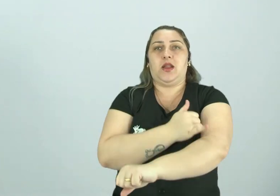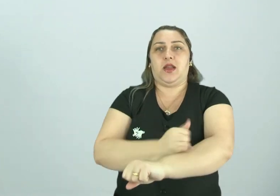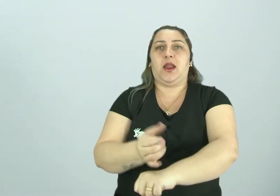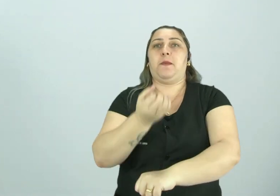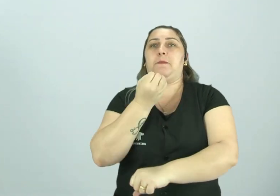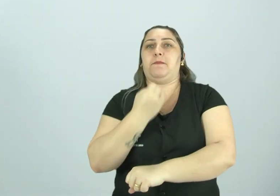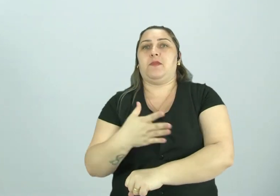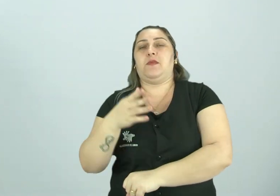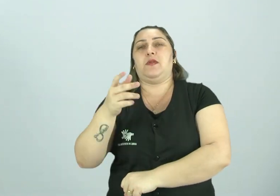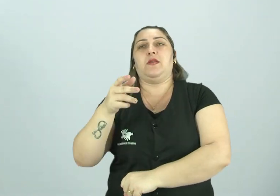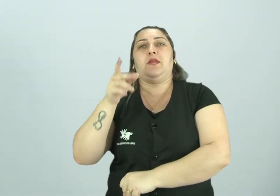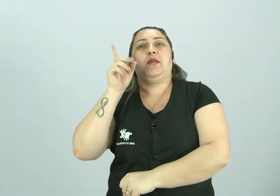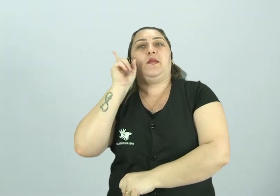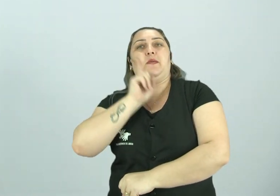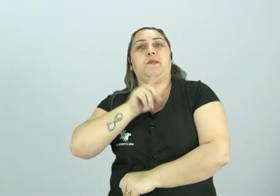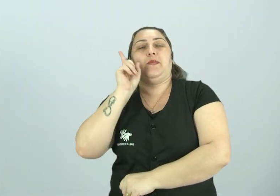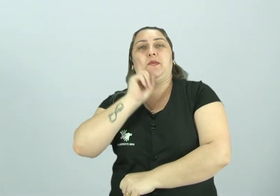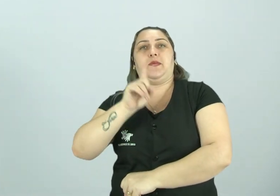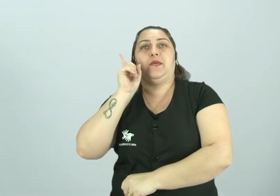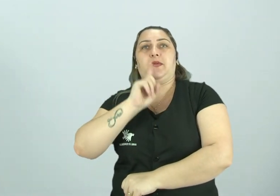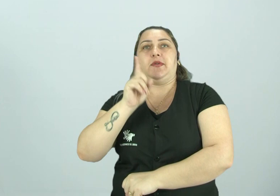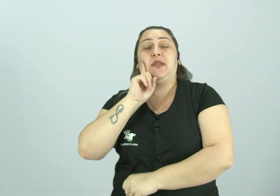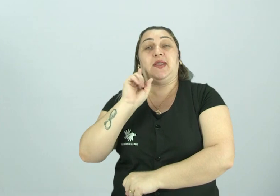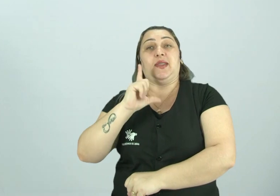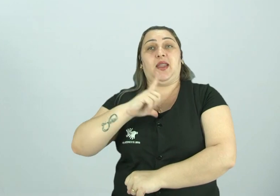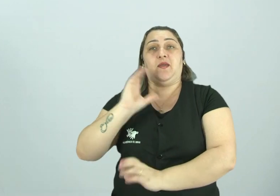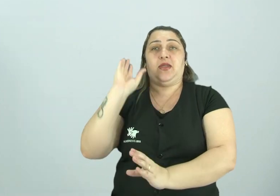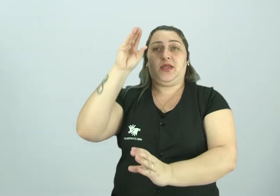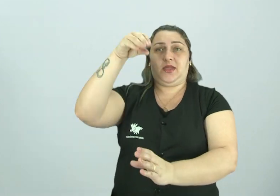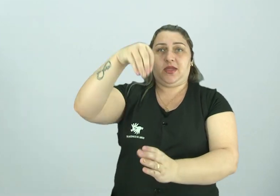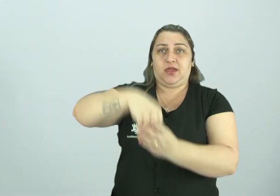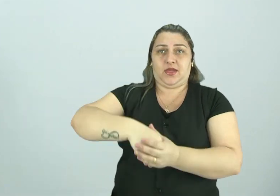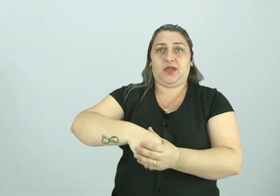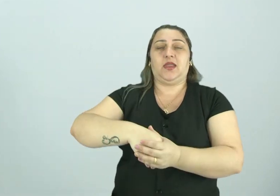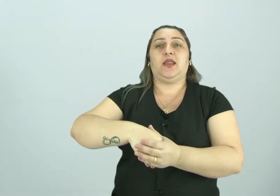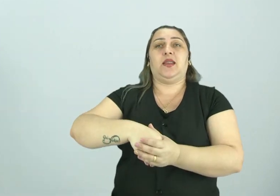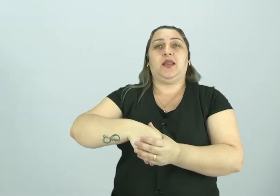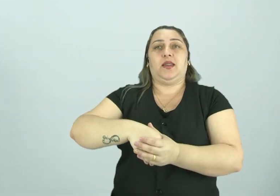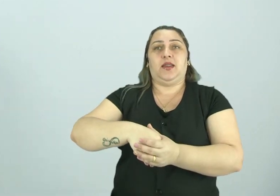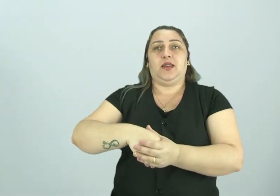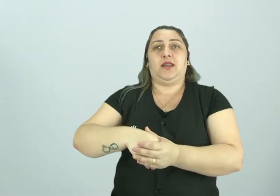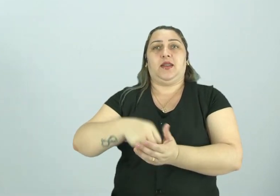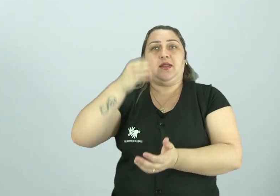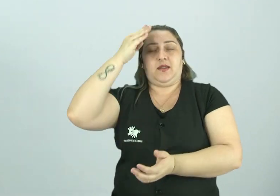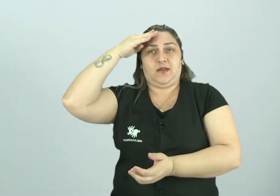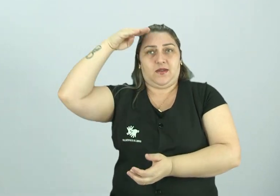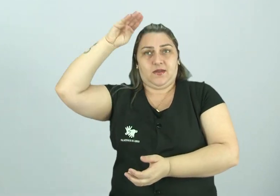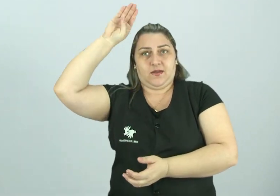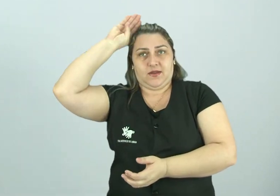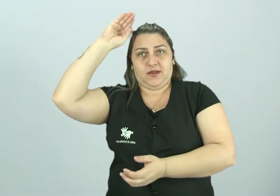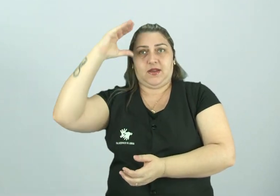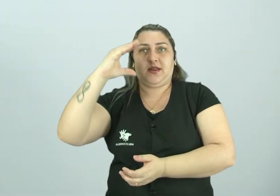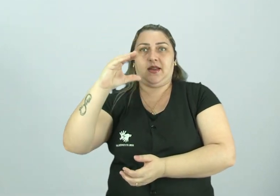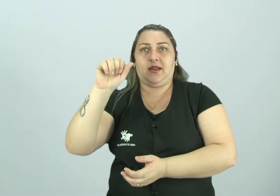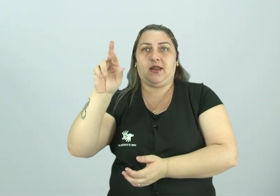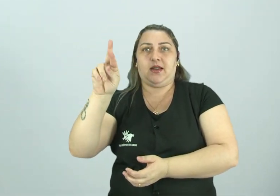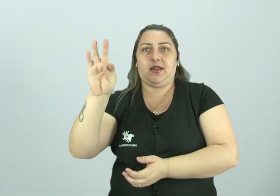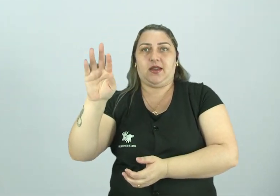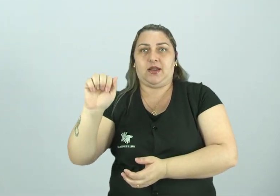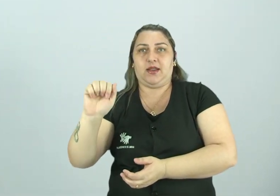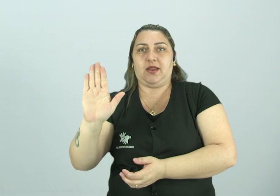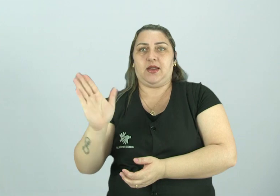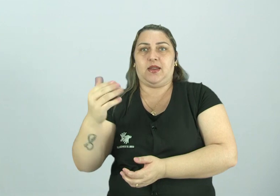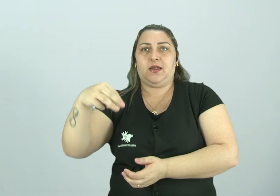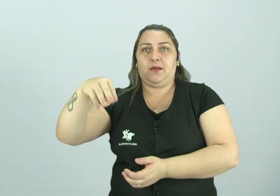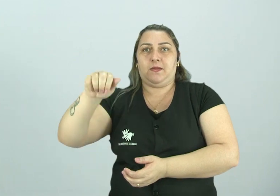para os americanos, que foi intervir dentro da Carta Magna cubana para que os americanos